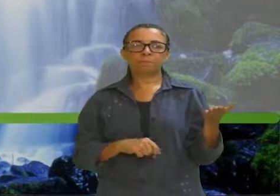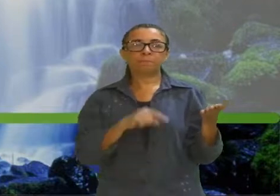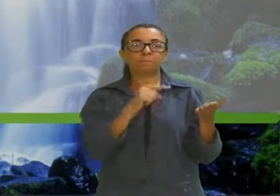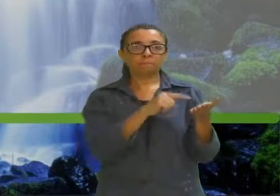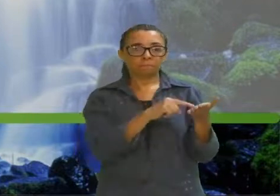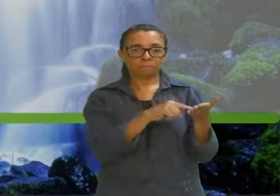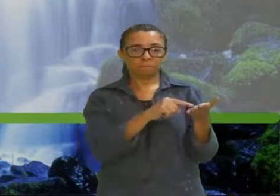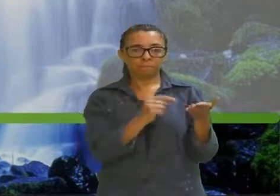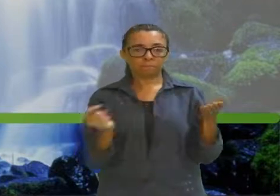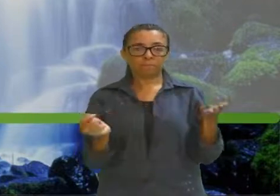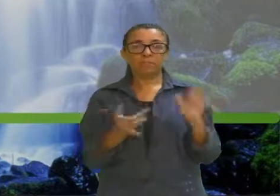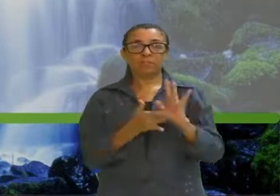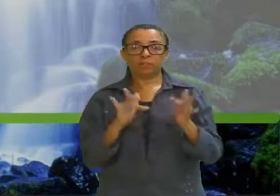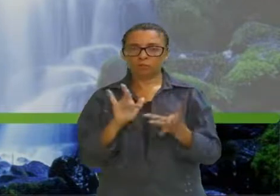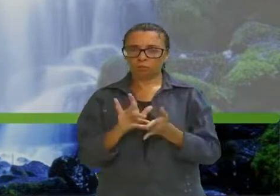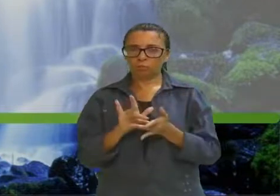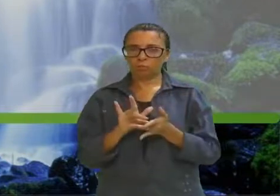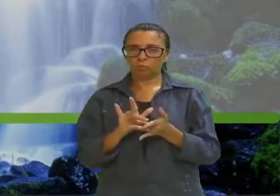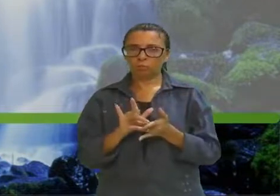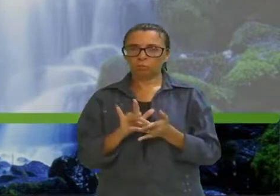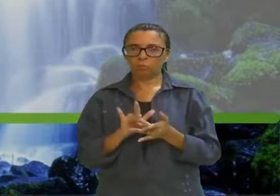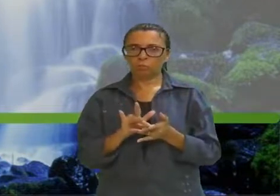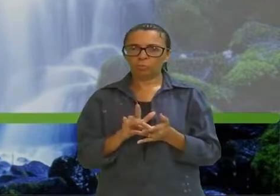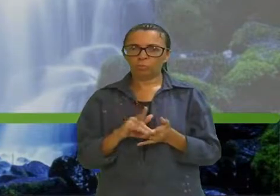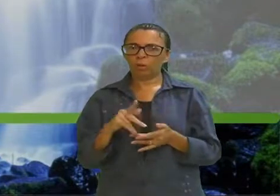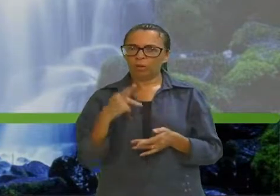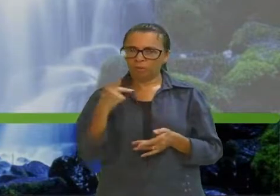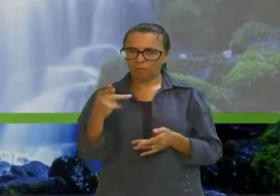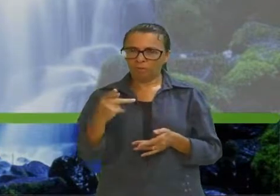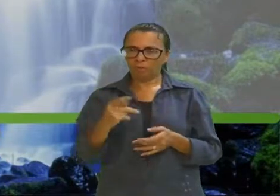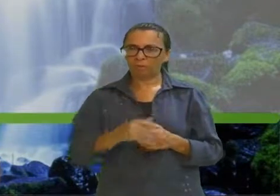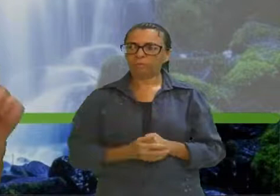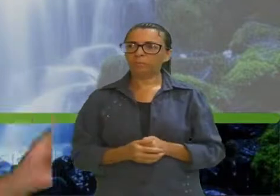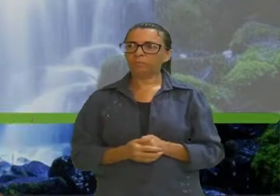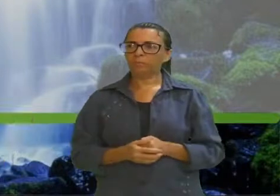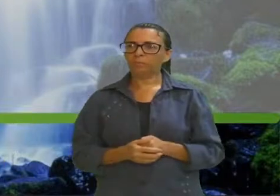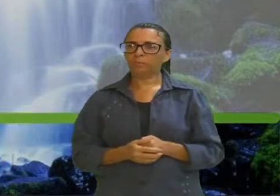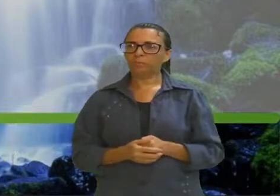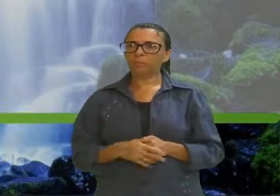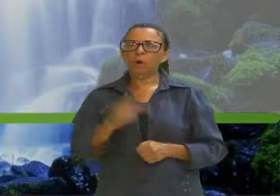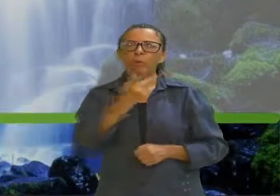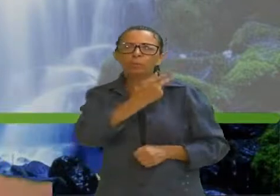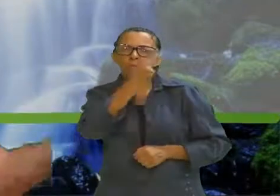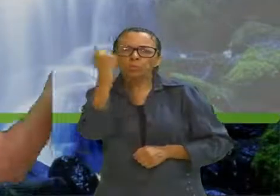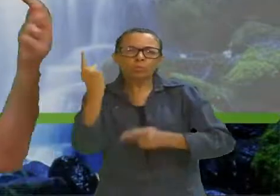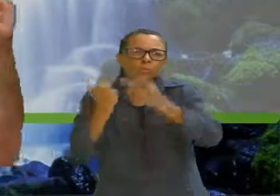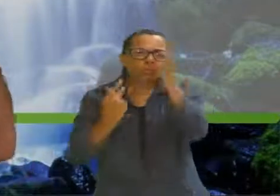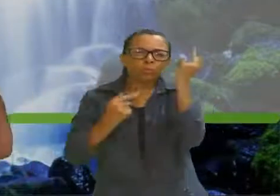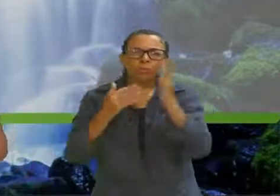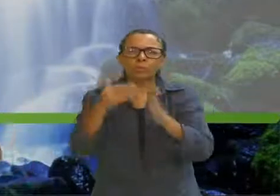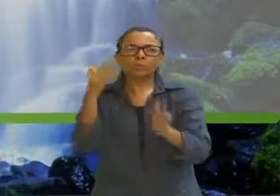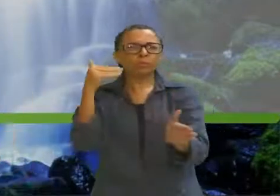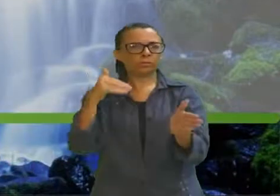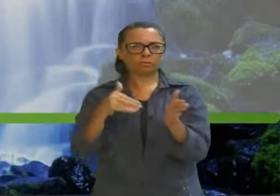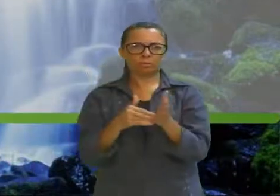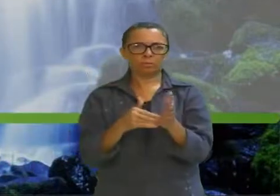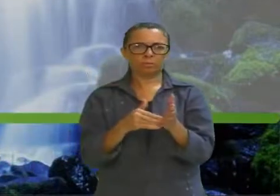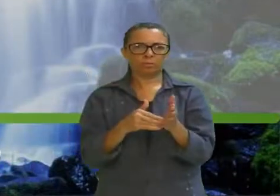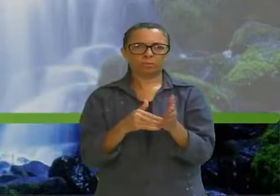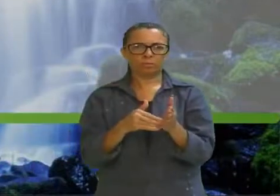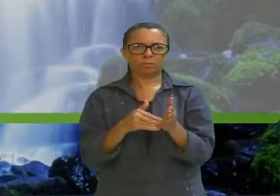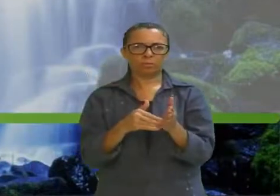Disse assim Jesus: porque qualquer que fizer a vontade de meu Pai Celeste, este é meu